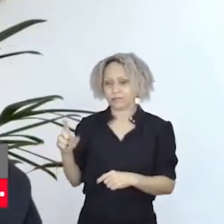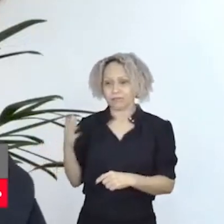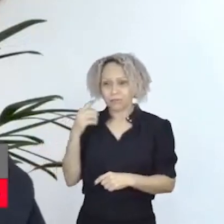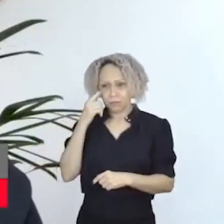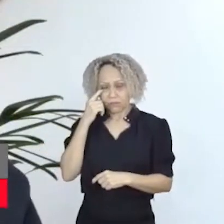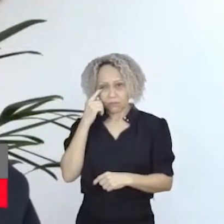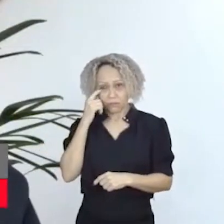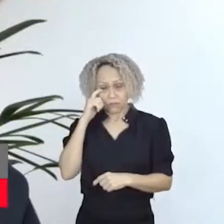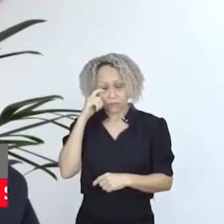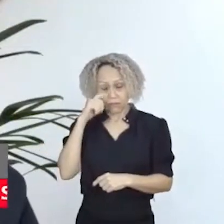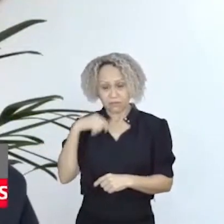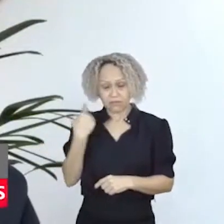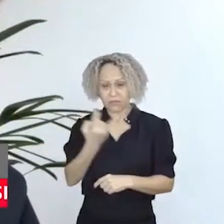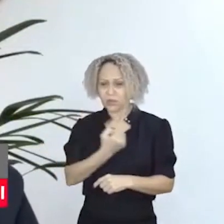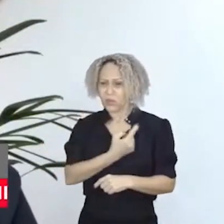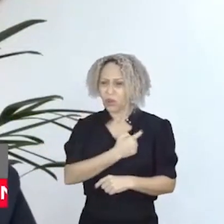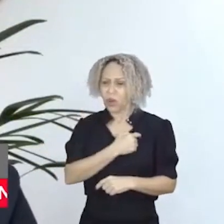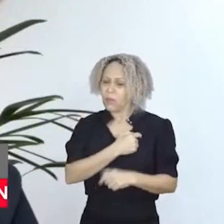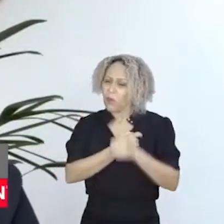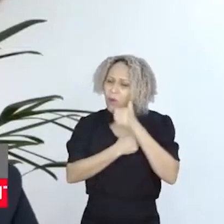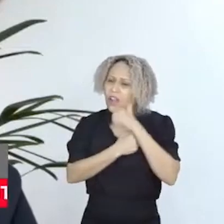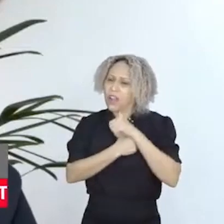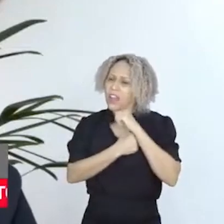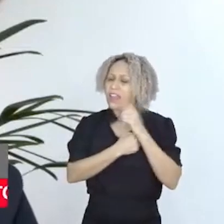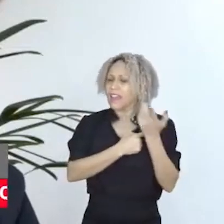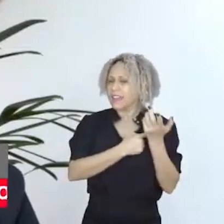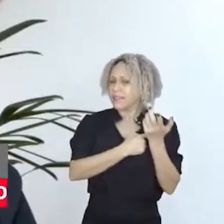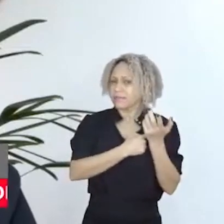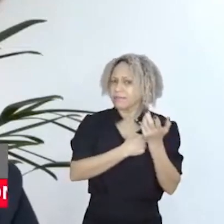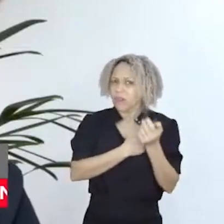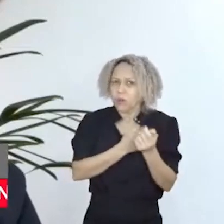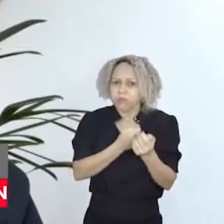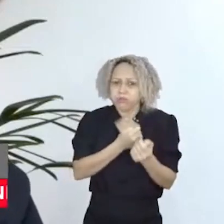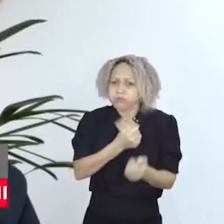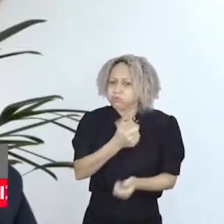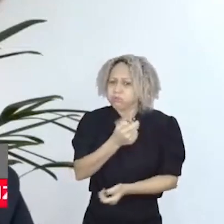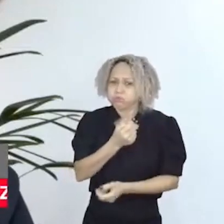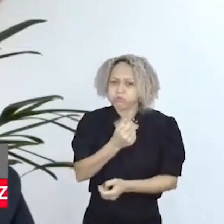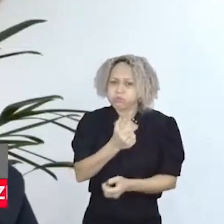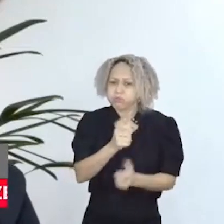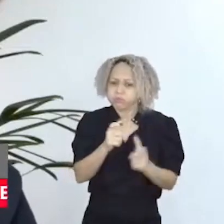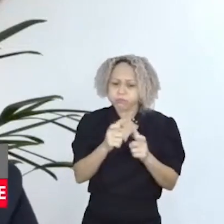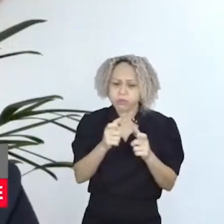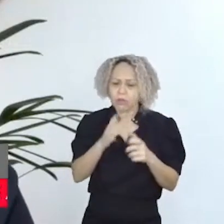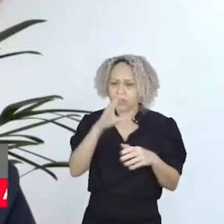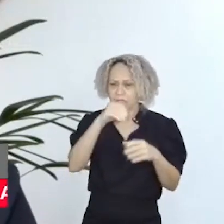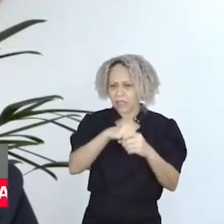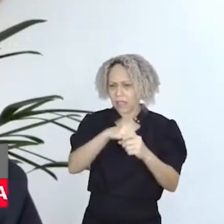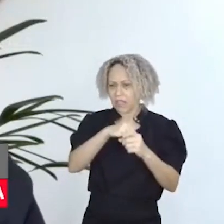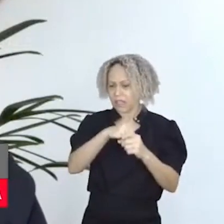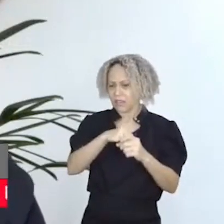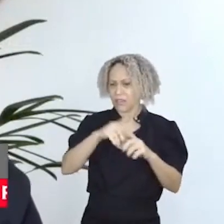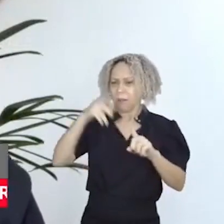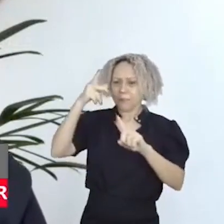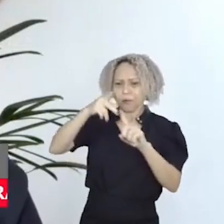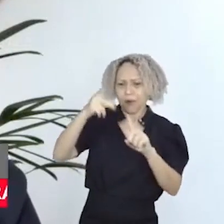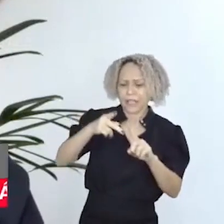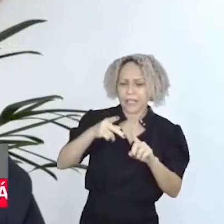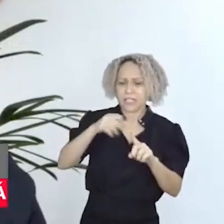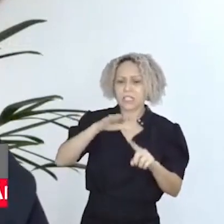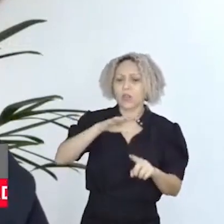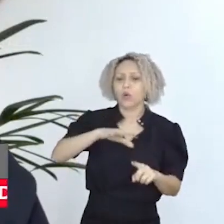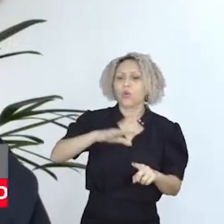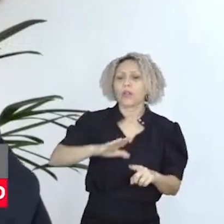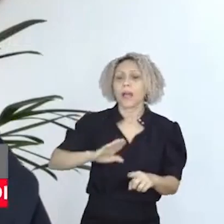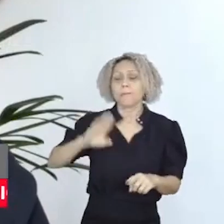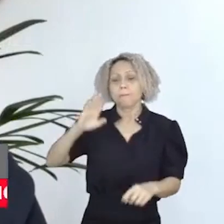que somos tão poucas no parlamento, somos tão poucas em espaços tão importantes, que são os espaços de decisão política, como, por